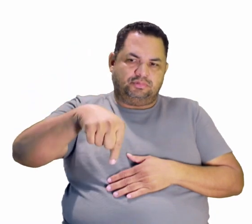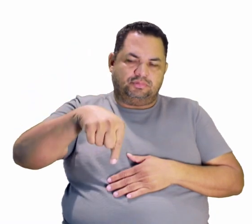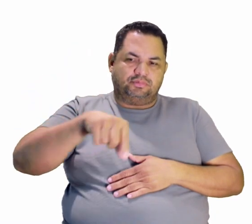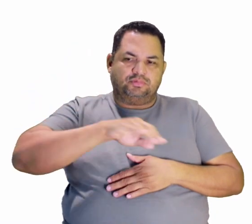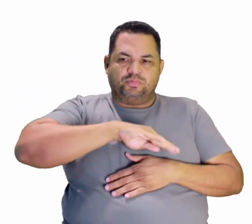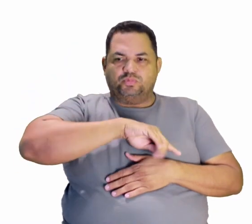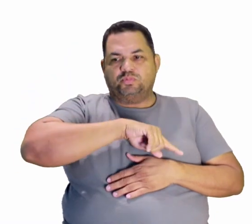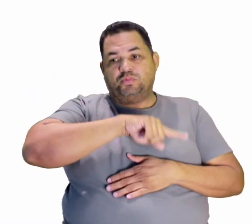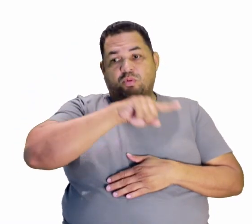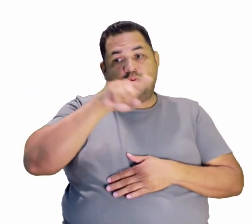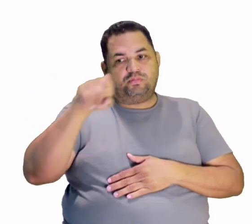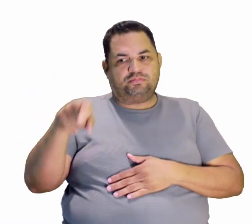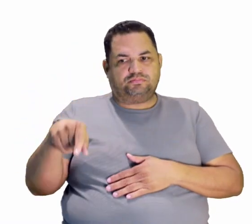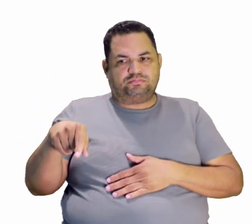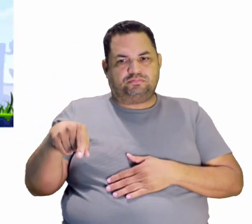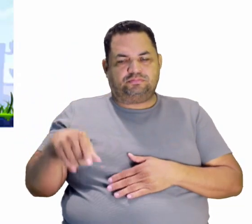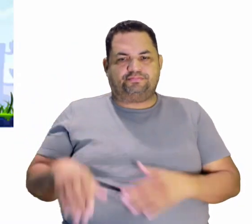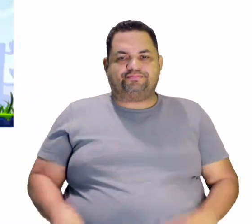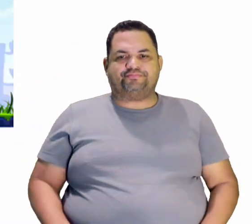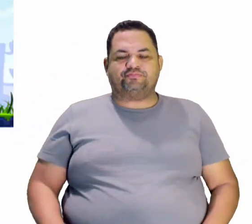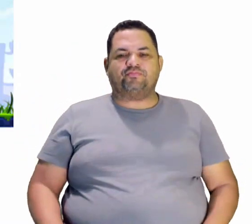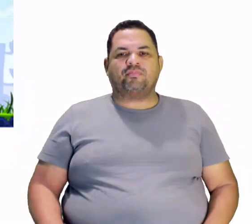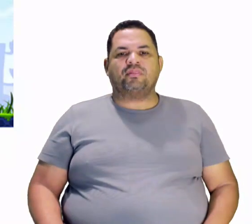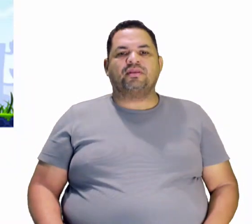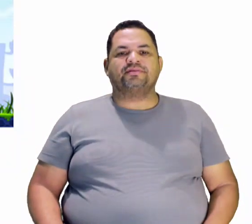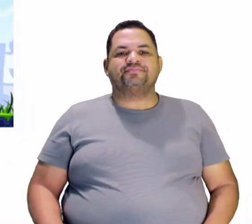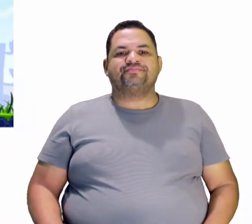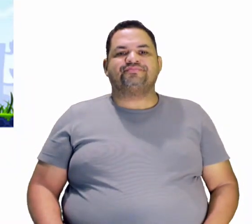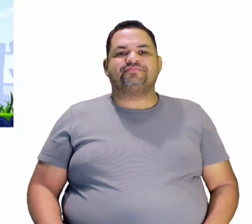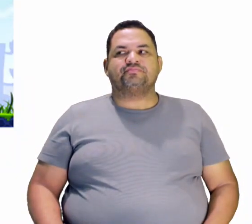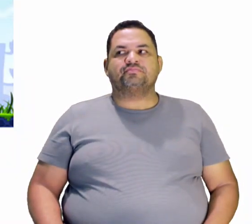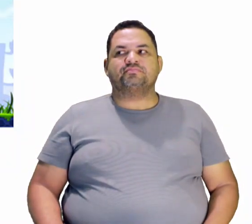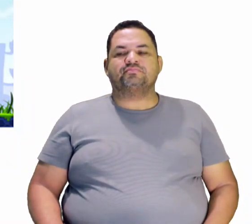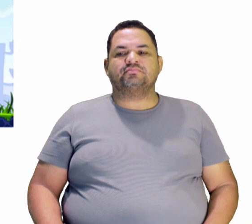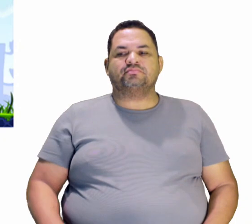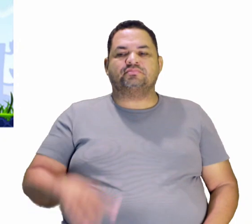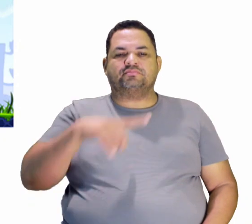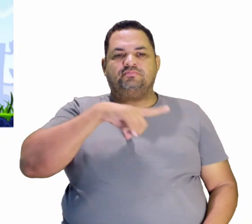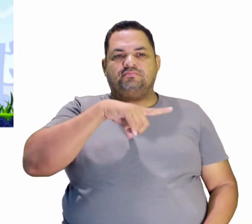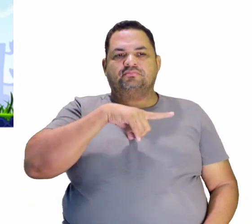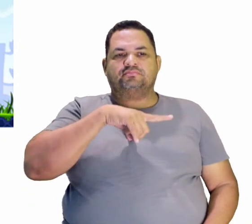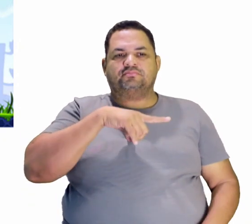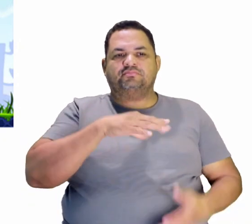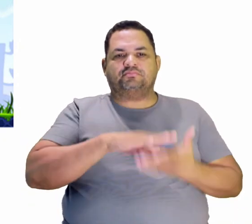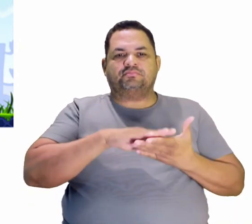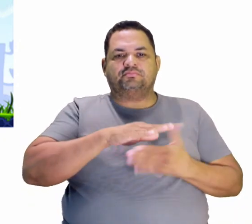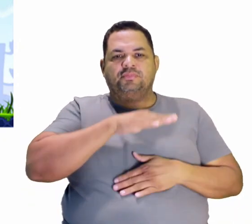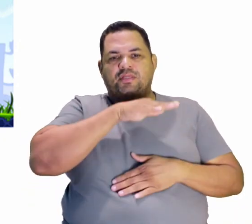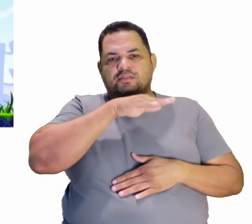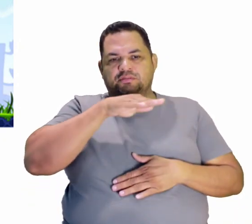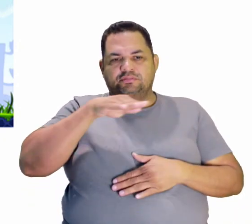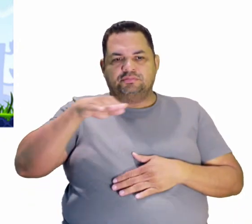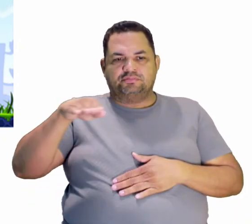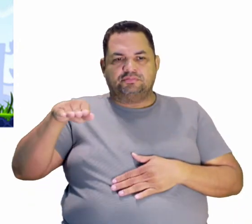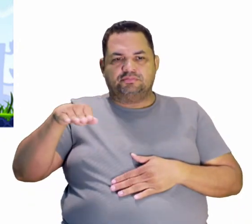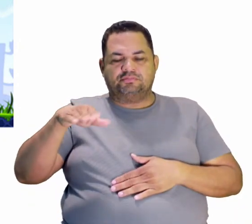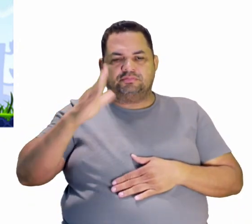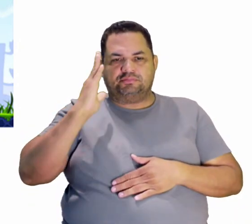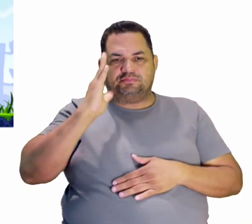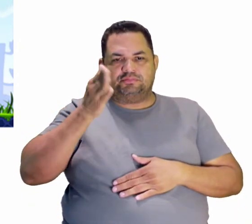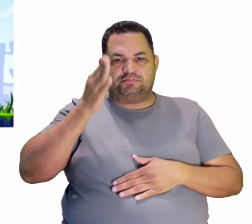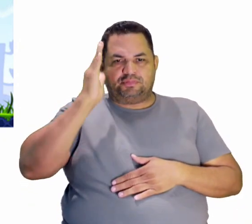Opa, desculpa aí. Lançamento oblíquo. Olha aí, ó. Nós temos a componente vertical, né? Vocês sabem que